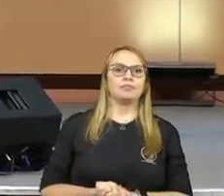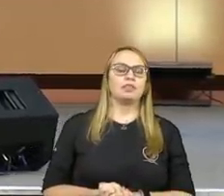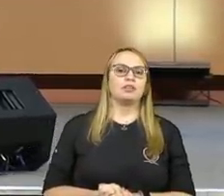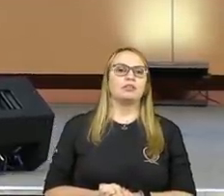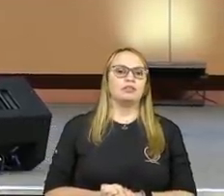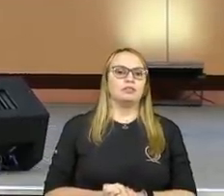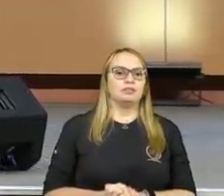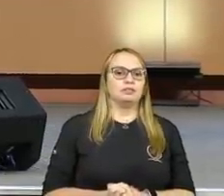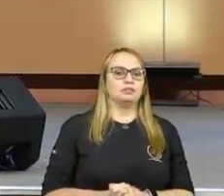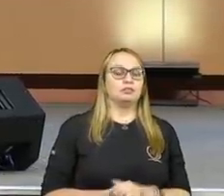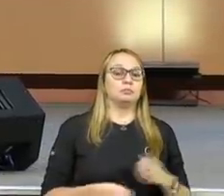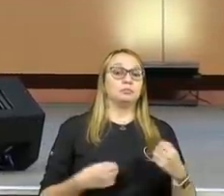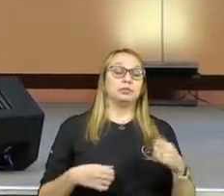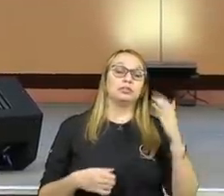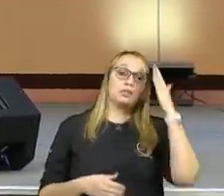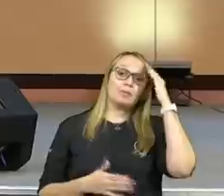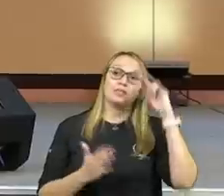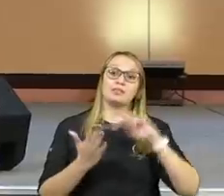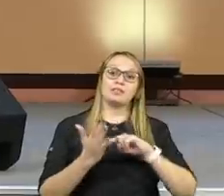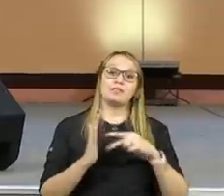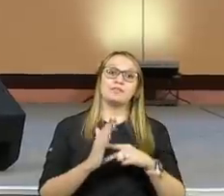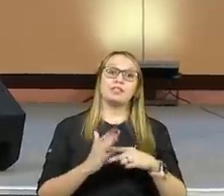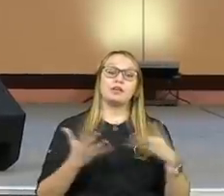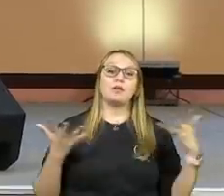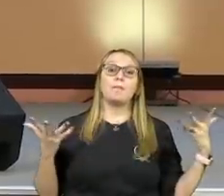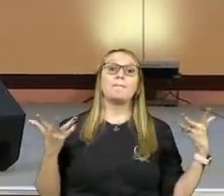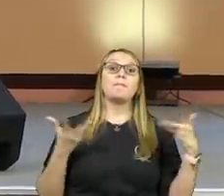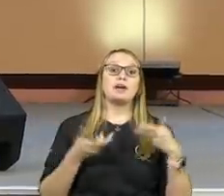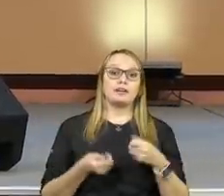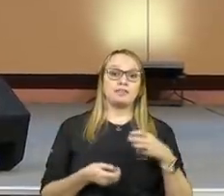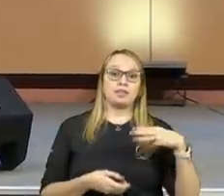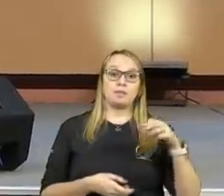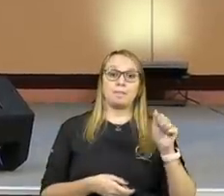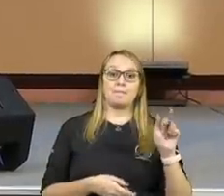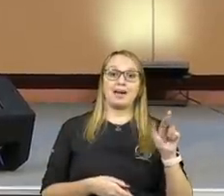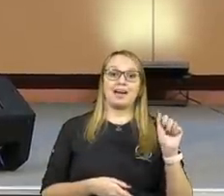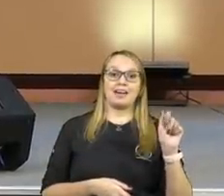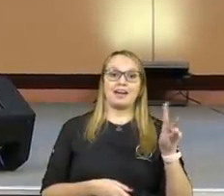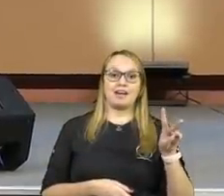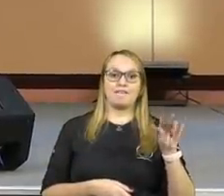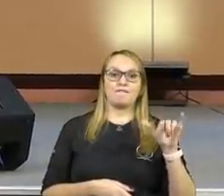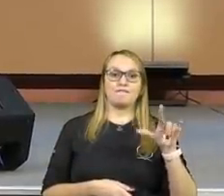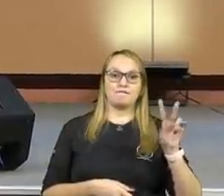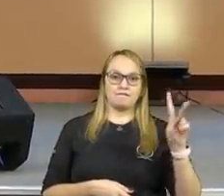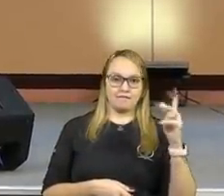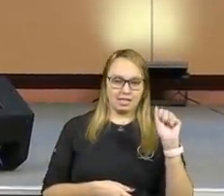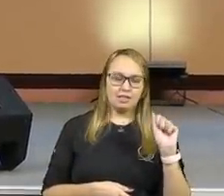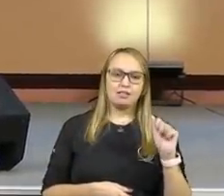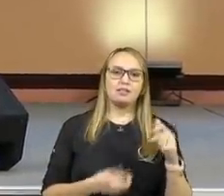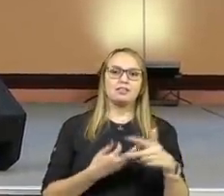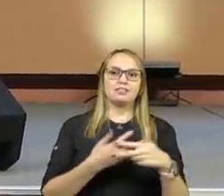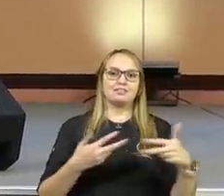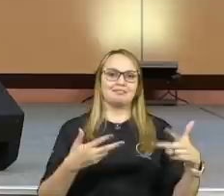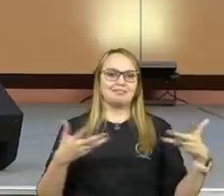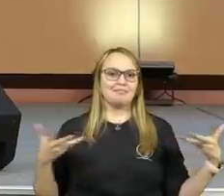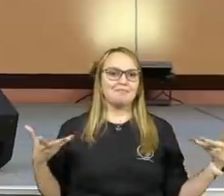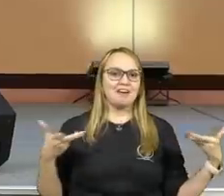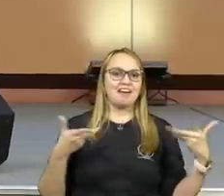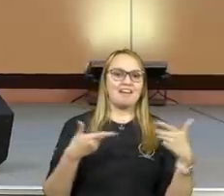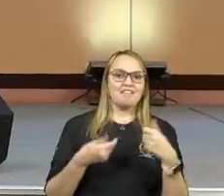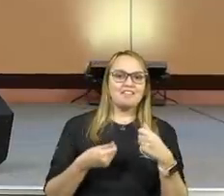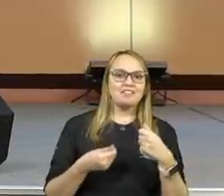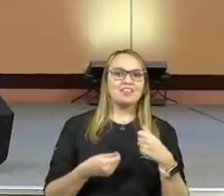gente tem que saber o que significa essa palavra maravilha. Maravilha é o que é extraordinário,